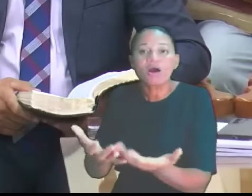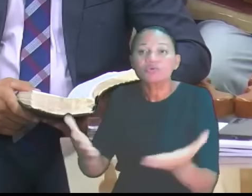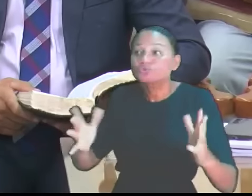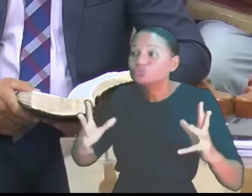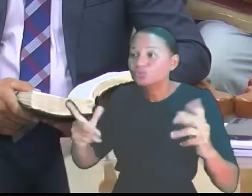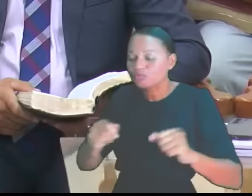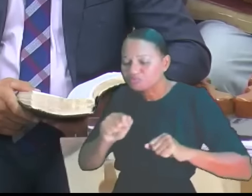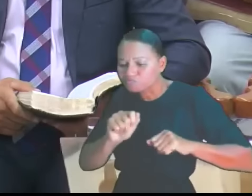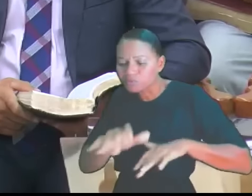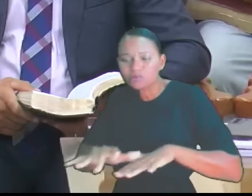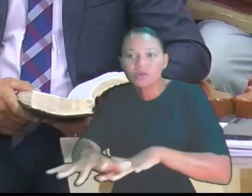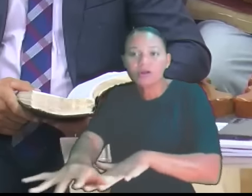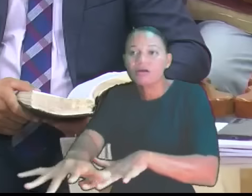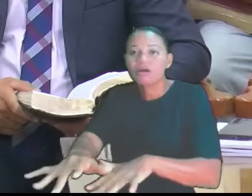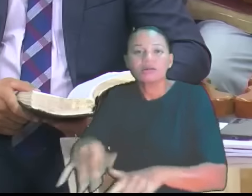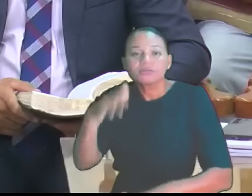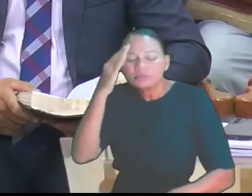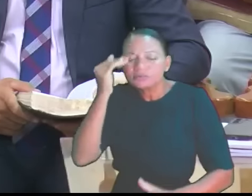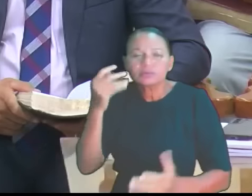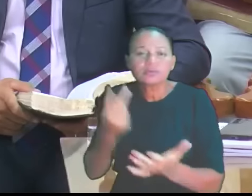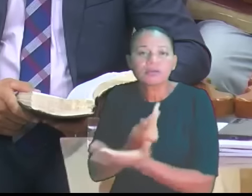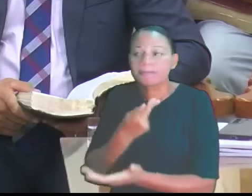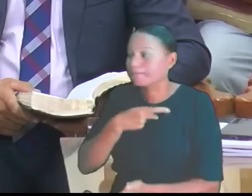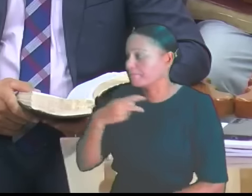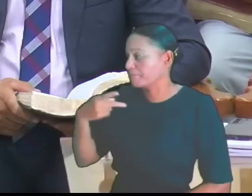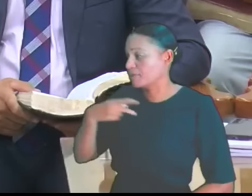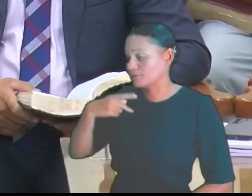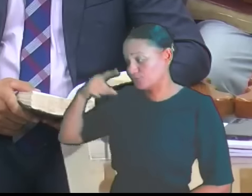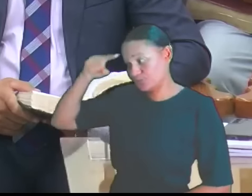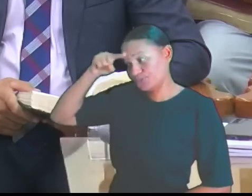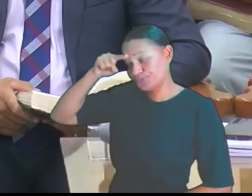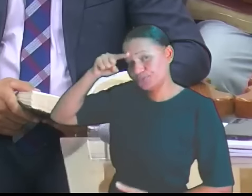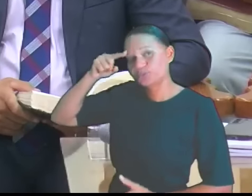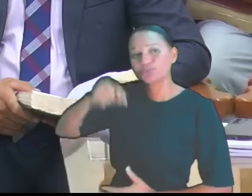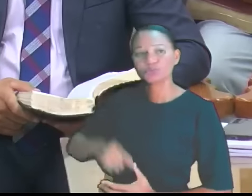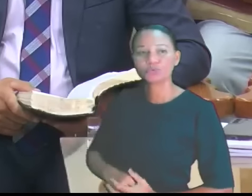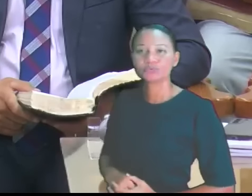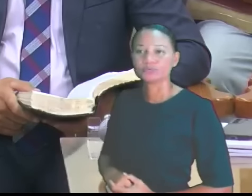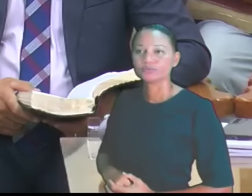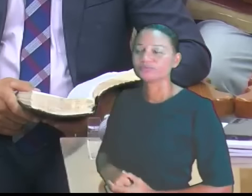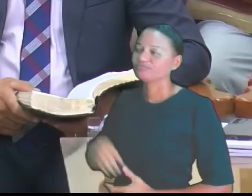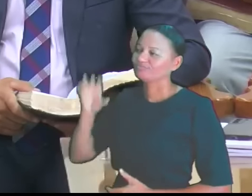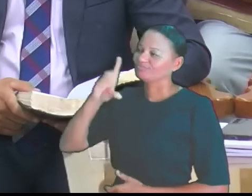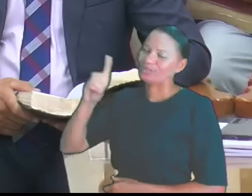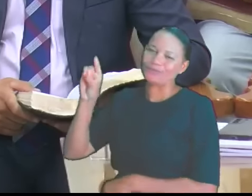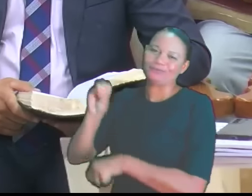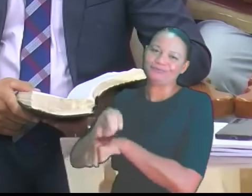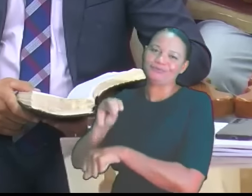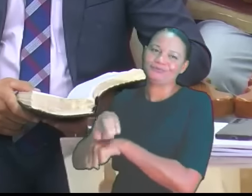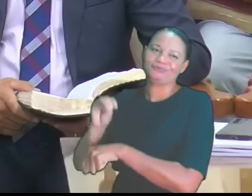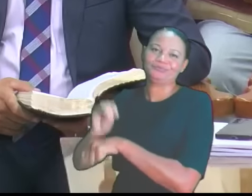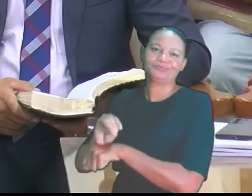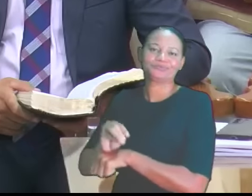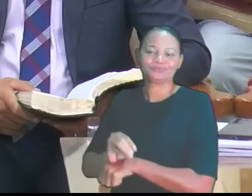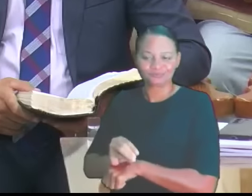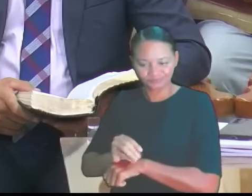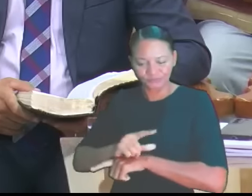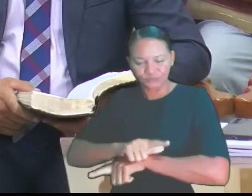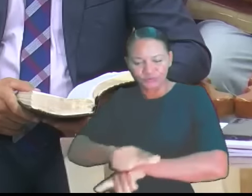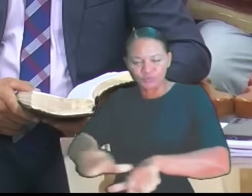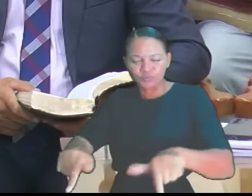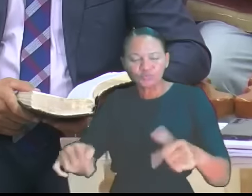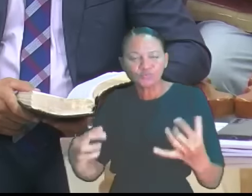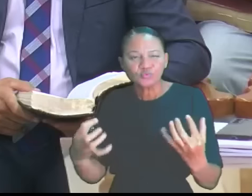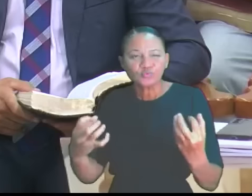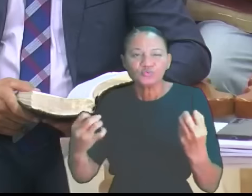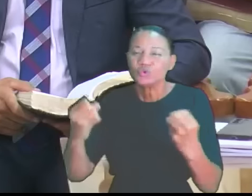no deserto. E sabe o que ele fez, pastor Luciano? Ele foi o provedor do deserto. Diz a